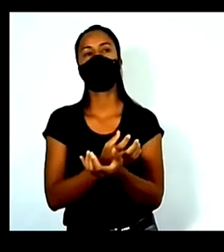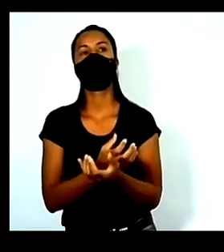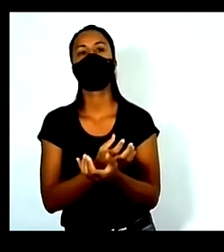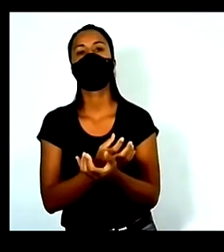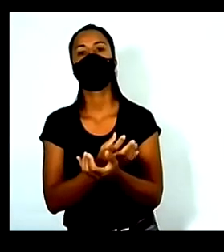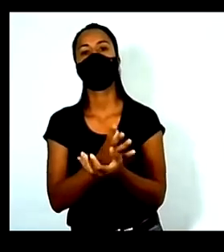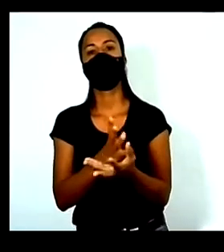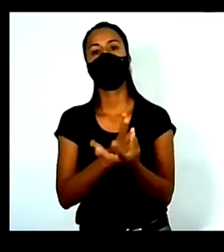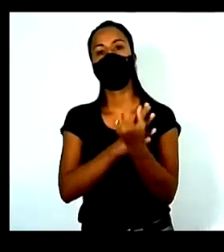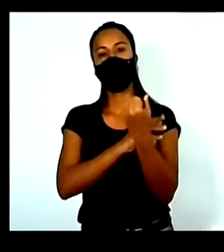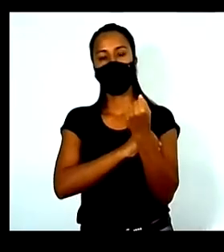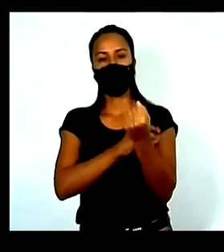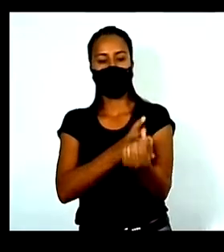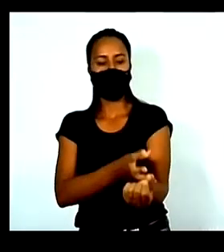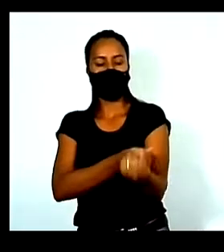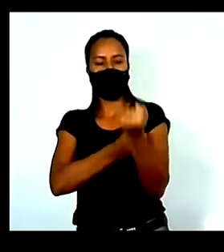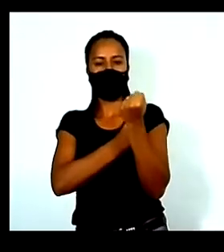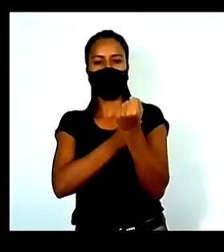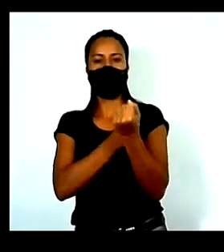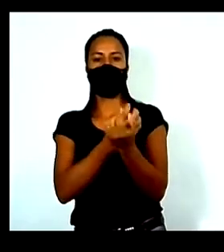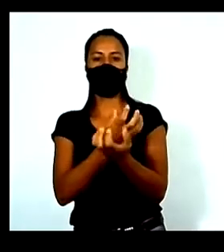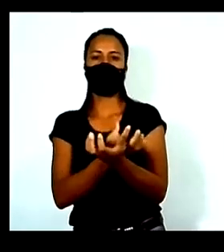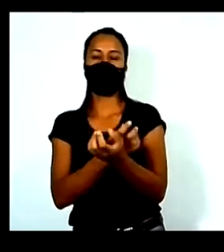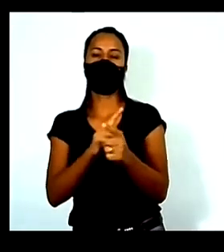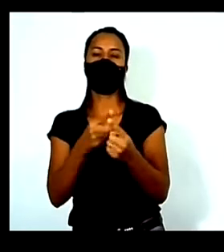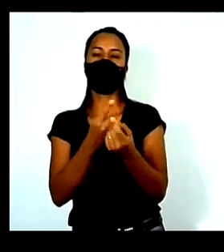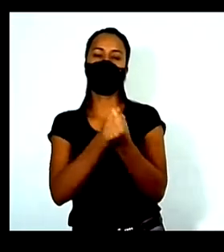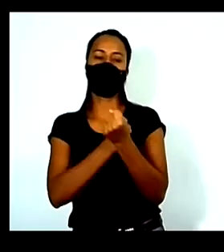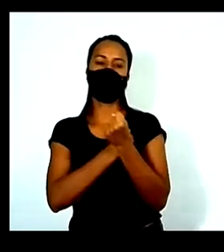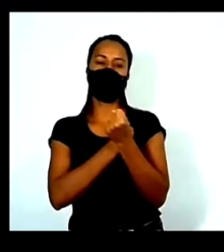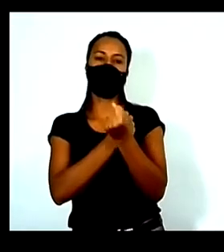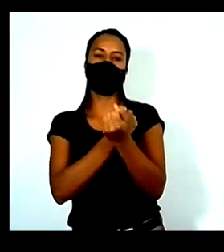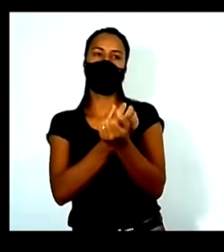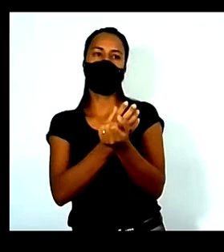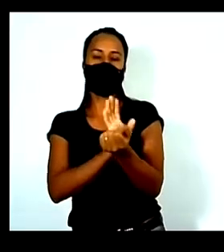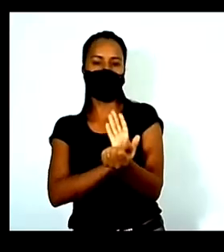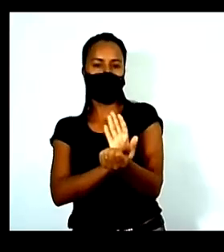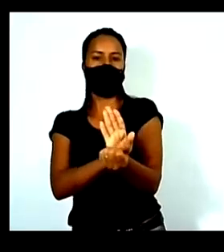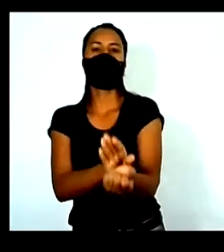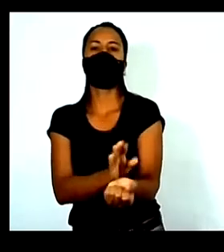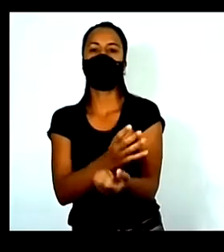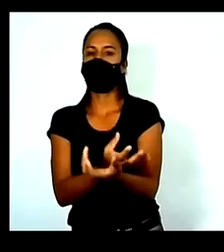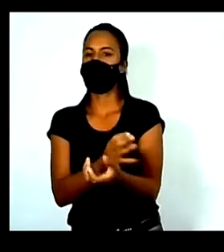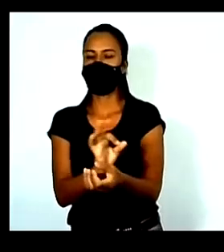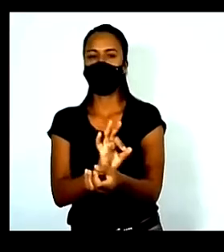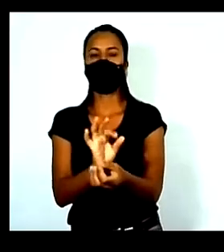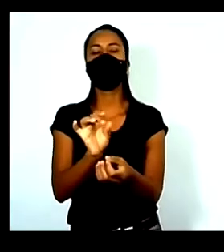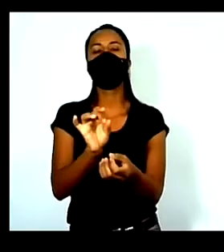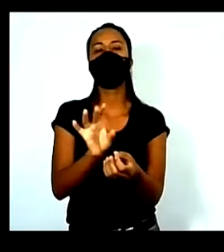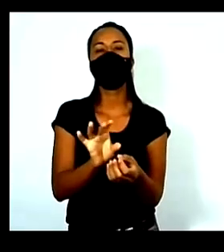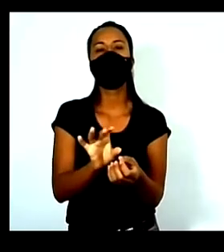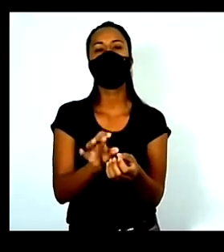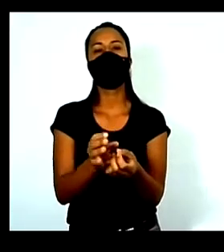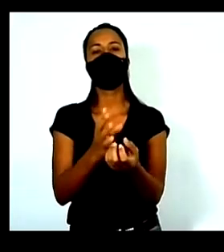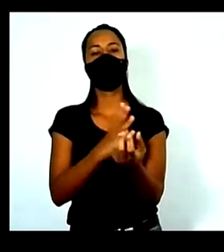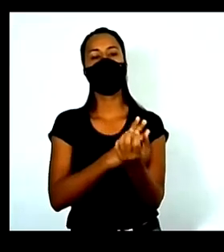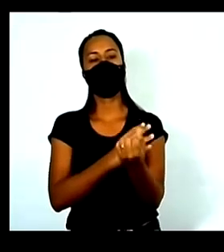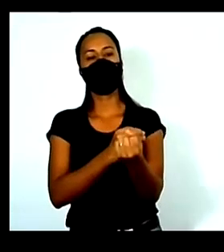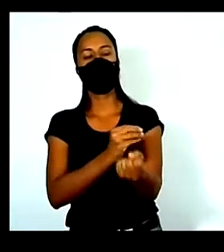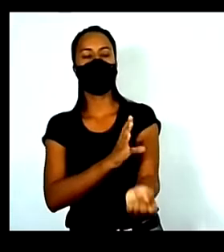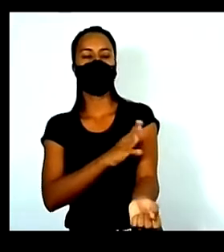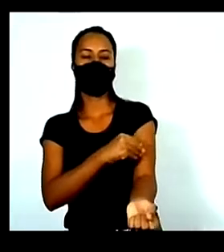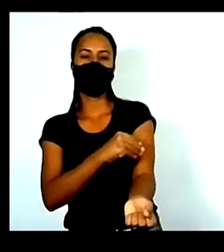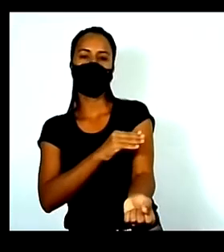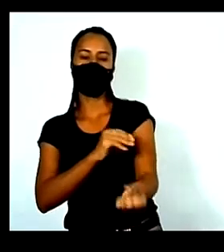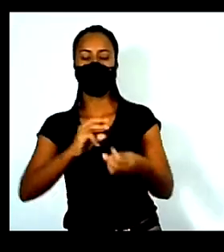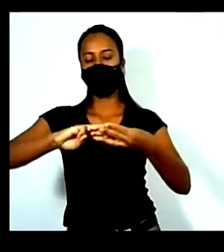o músculo ele vai puxar o osso. Mas quando ele relaxa, ele não vai empurrar o osso de volta, tá? Ele só vai relaxar realmente o músculo.